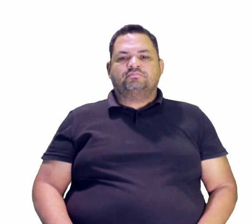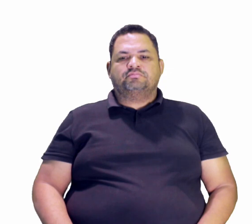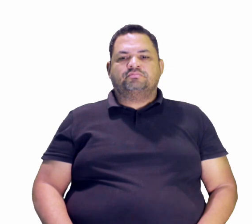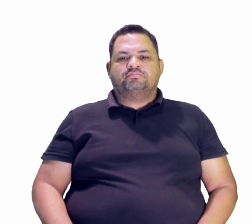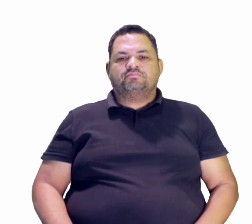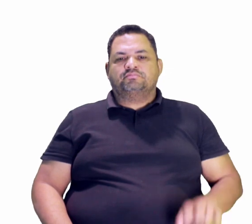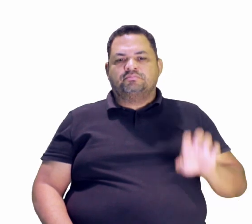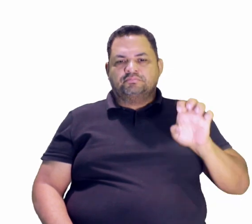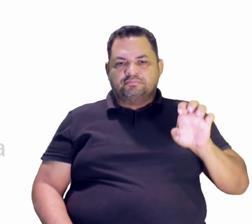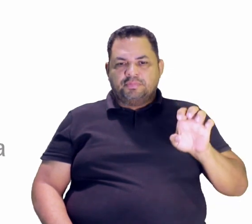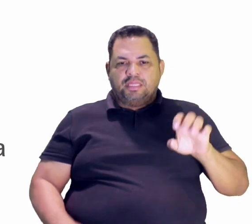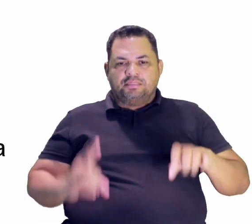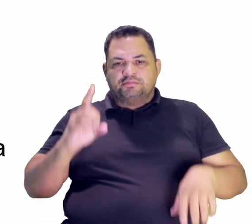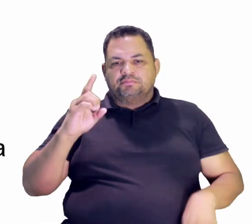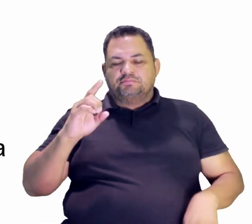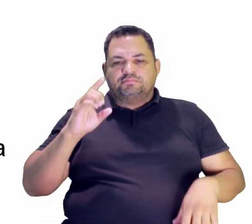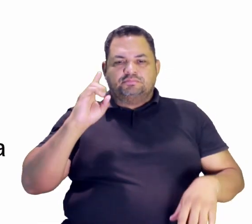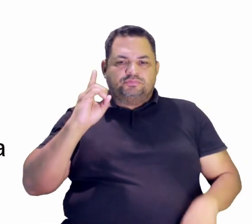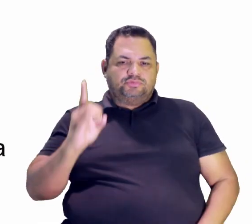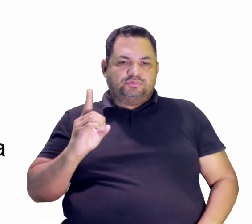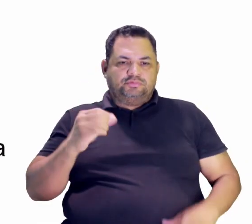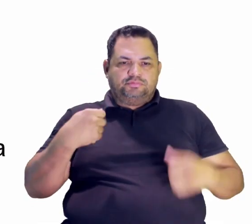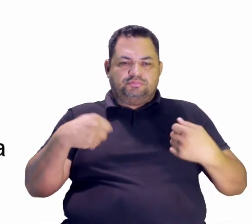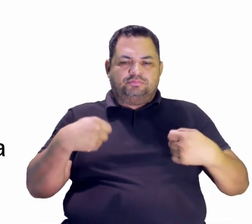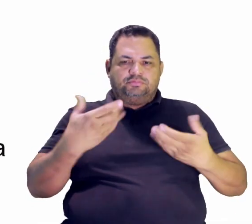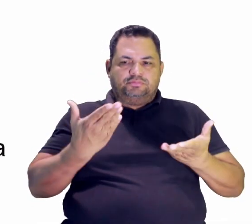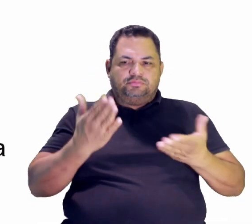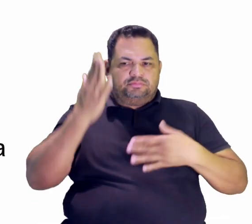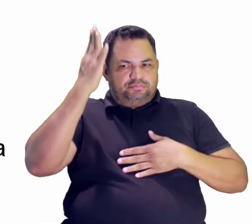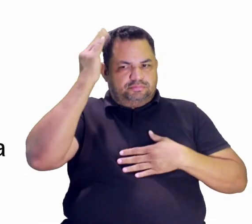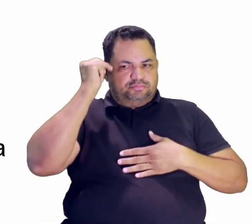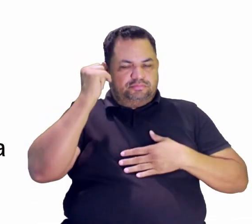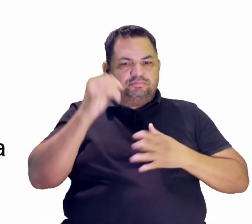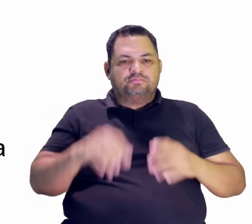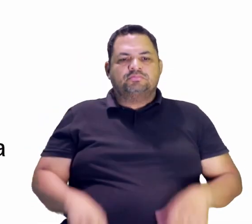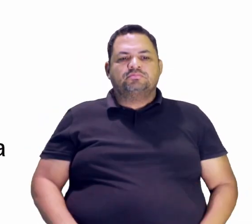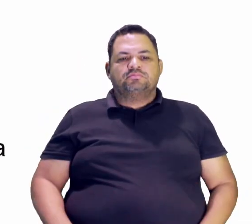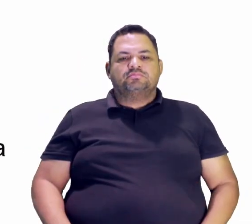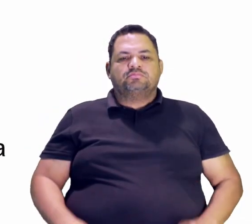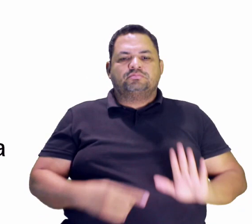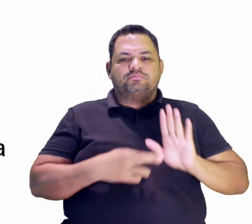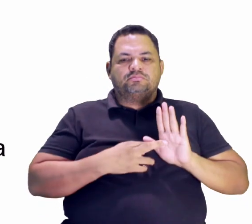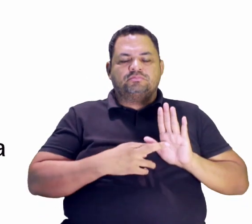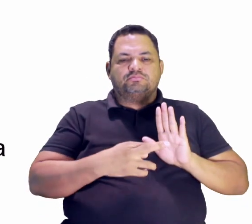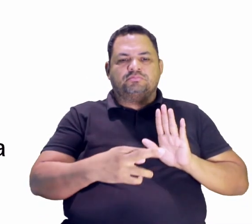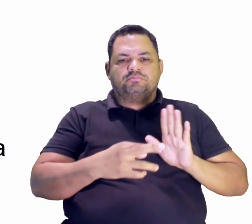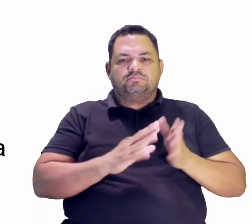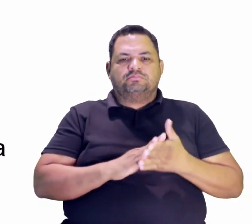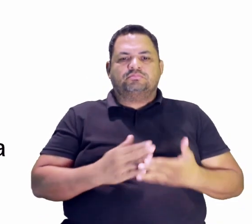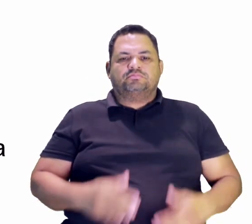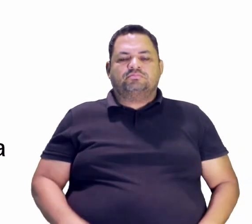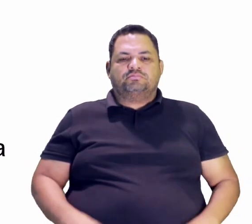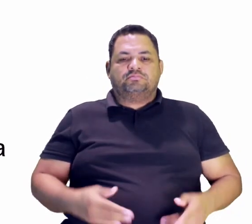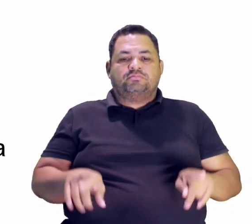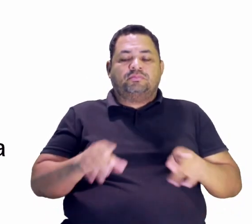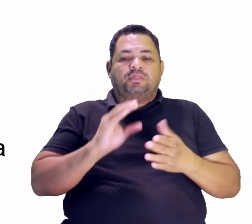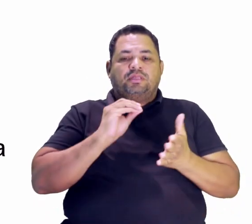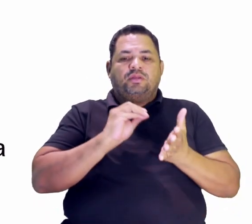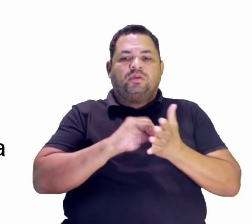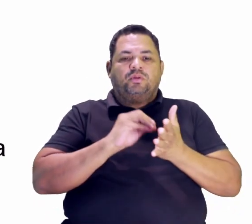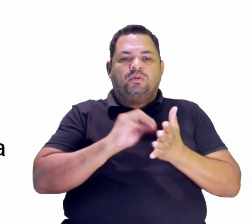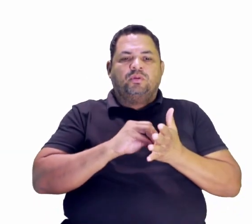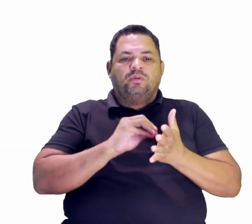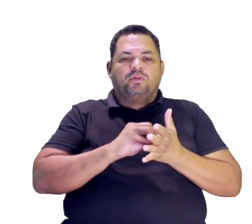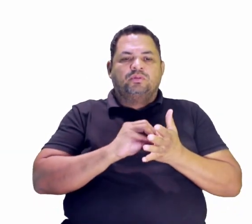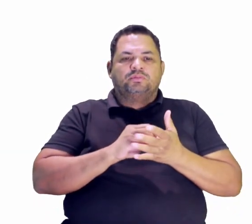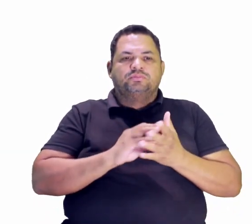que é horizontal. Então, eu preciso, além do segmento, representar a grandeza vetorial e está faltando aqui